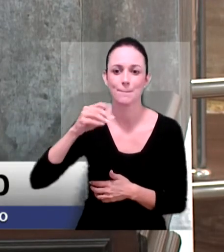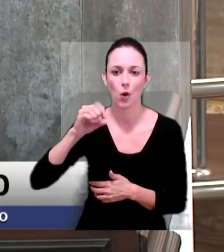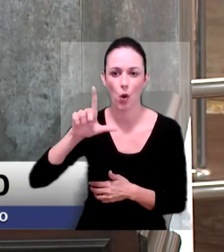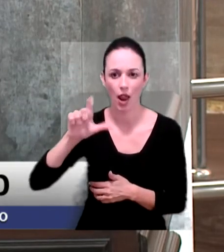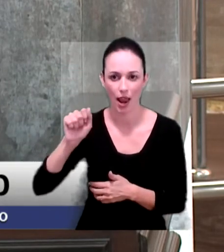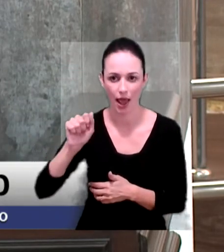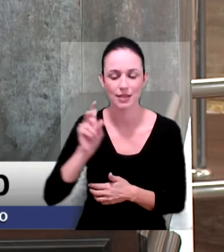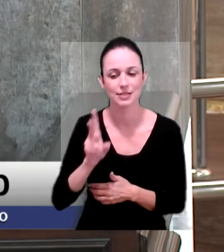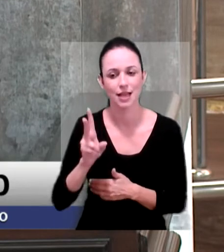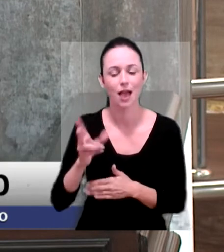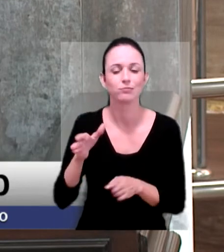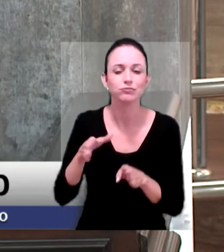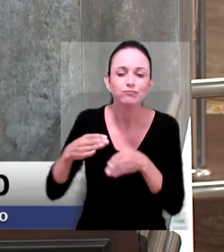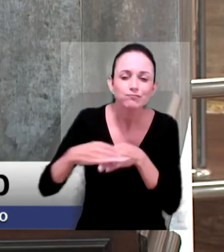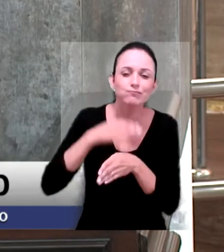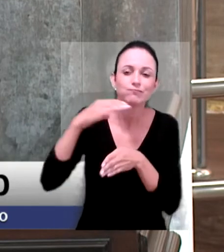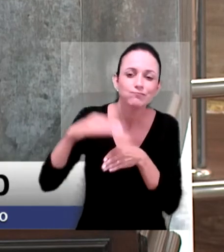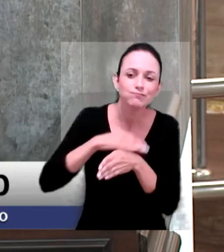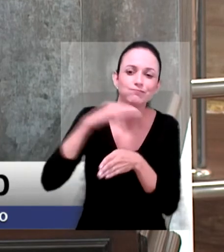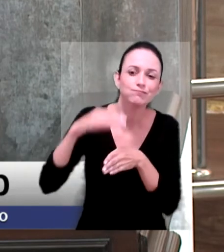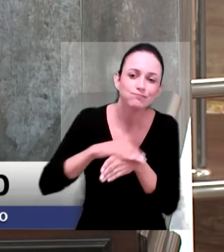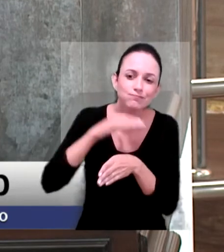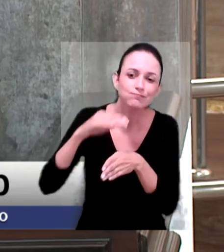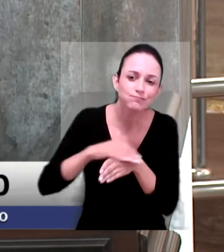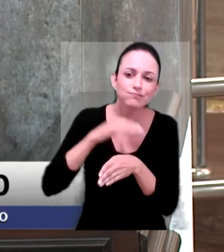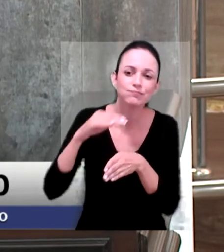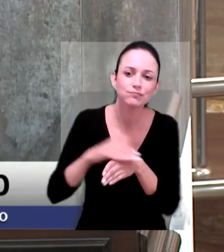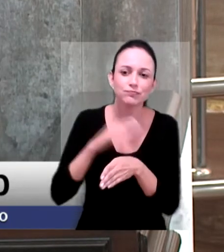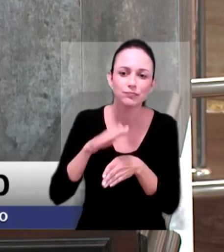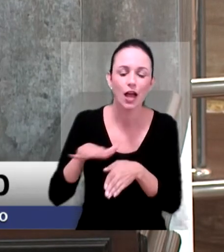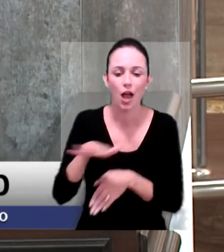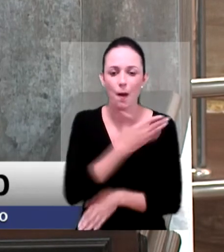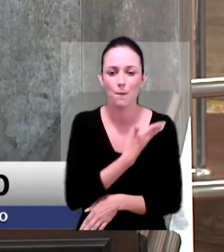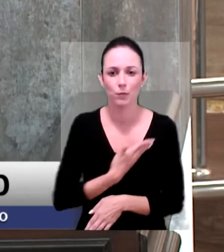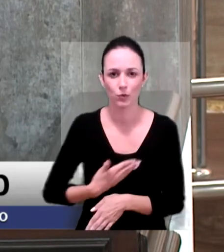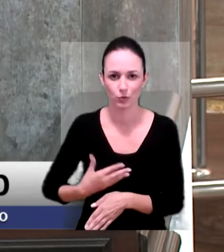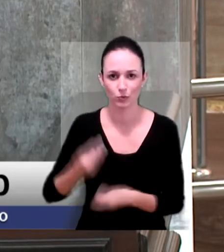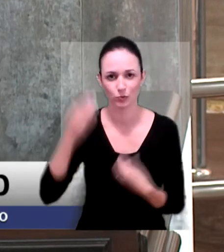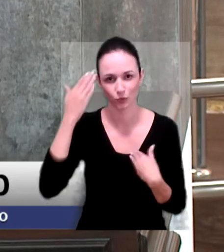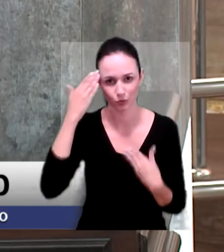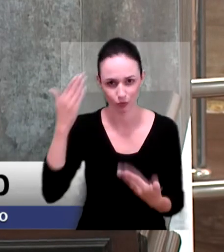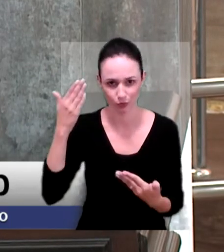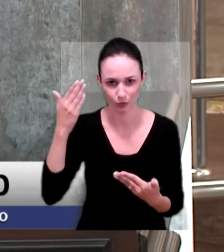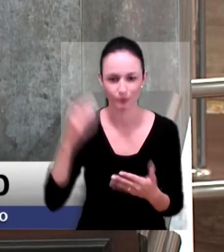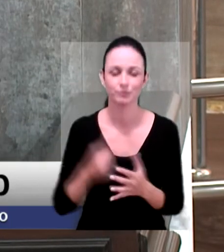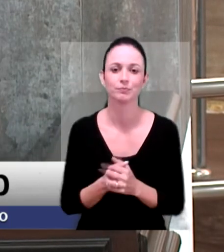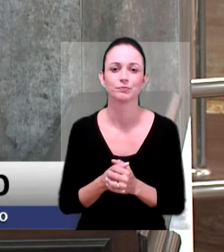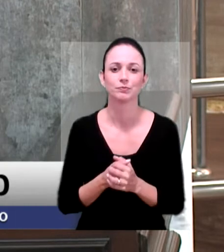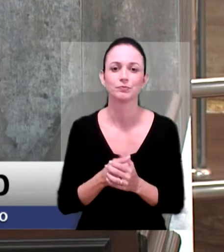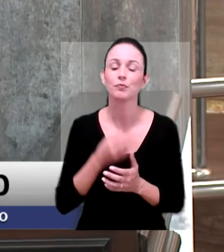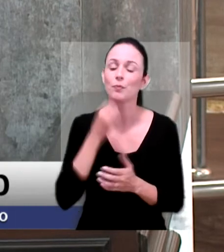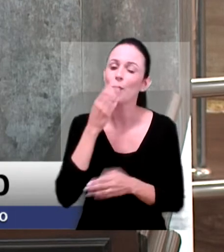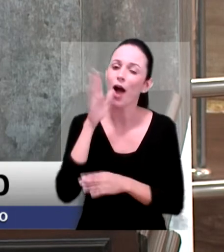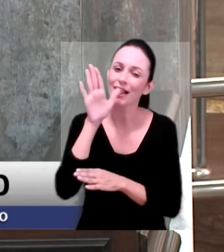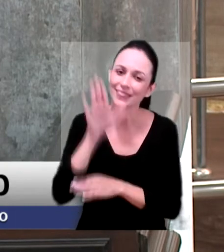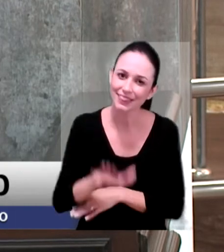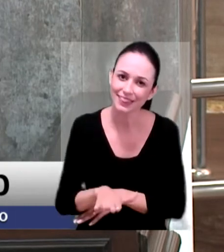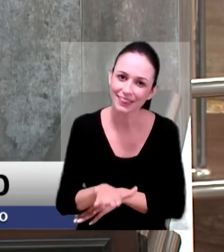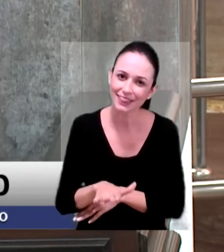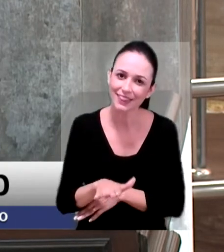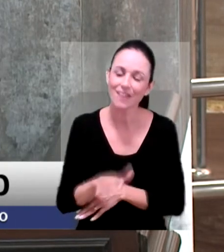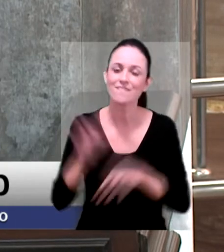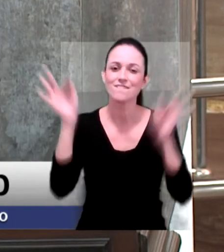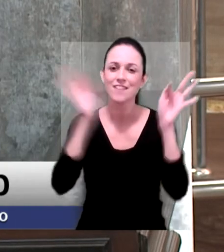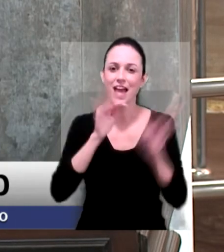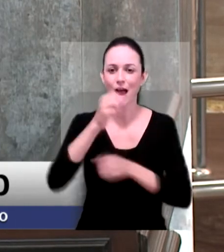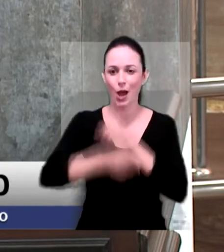orientaram, sempre me incentivaram nessa parte pública. Então, sou muito grato a cada um de vocês. Tenha uma boa tarde, um feliz ano novo a todo o povo